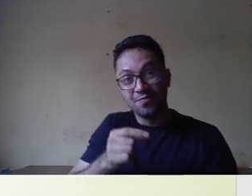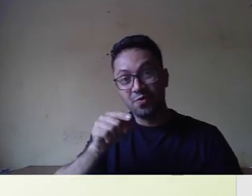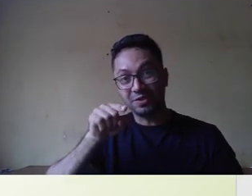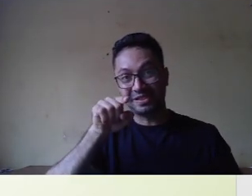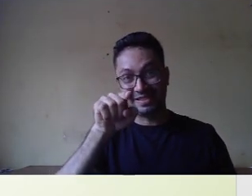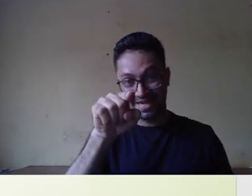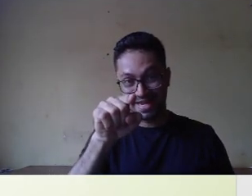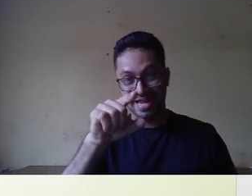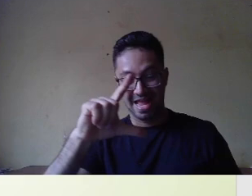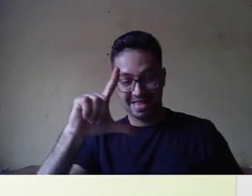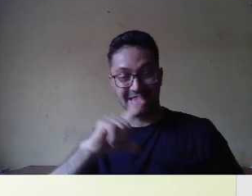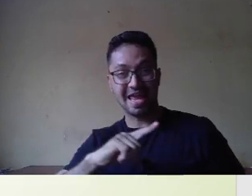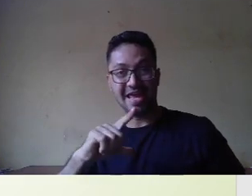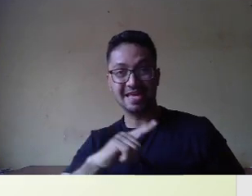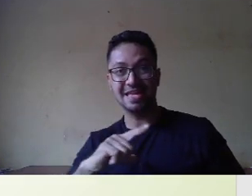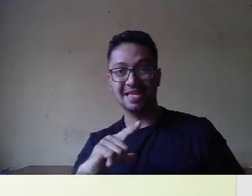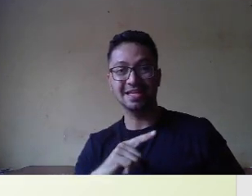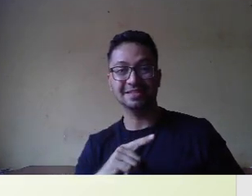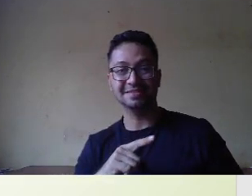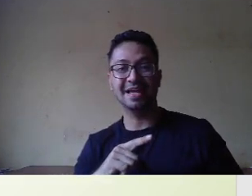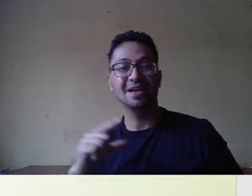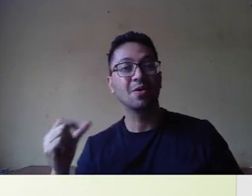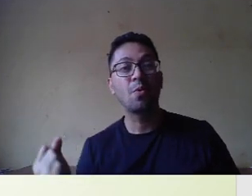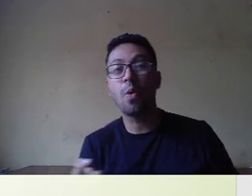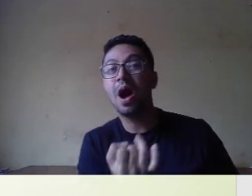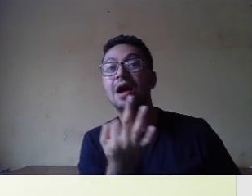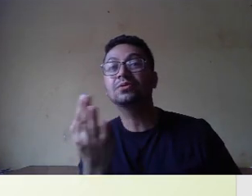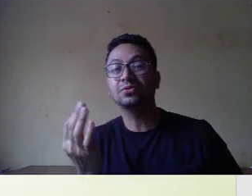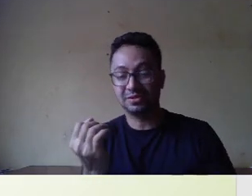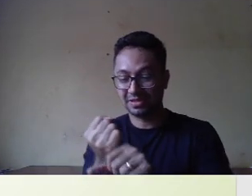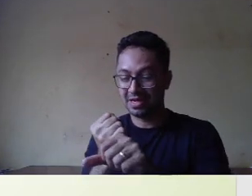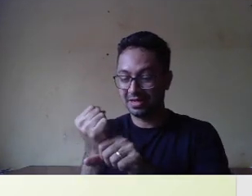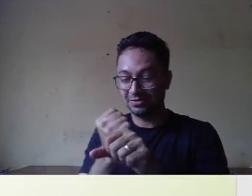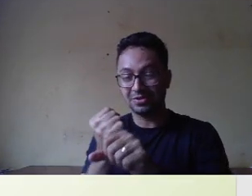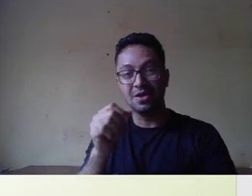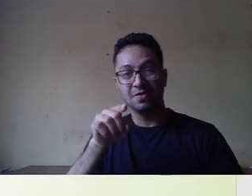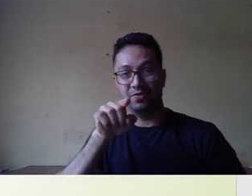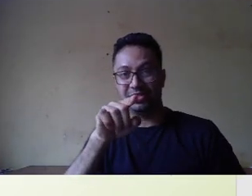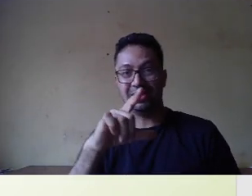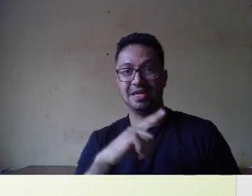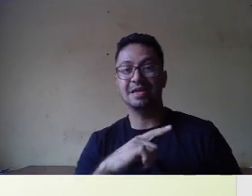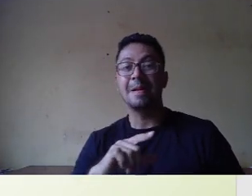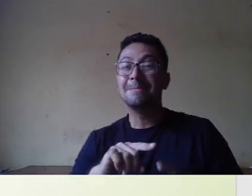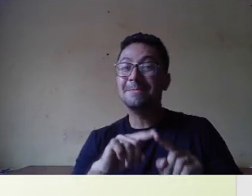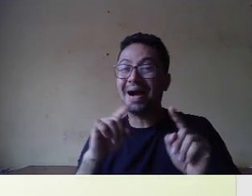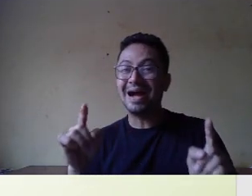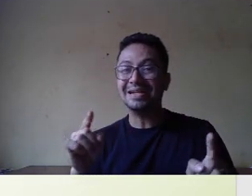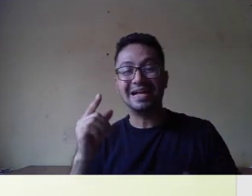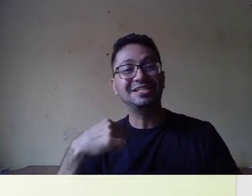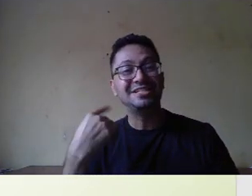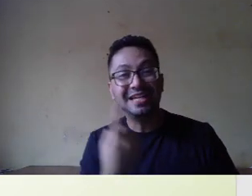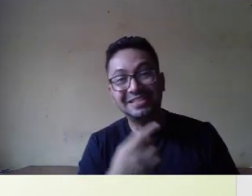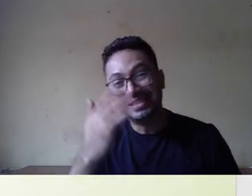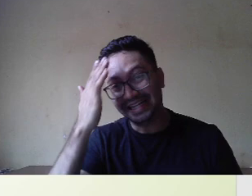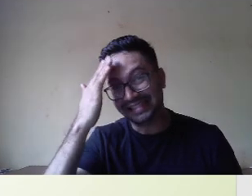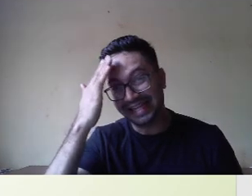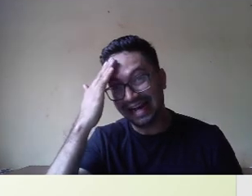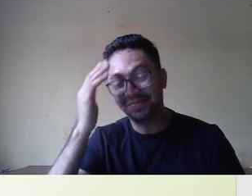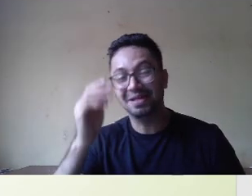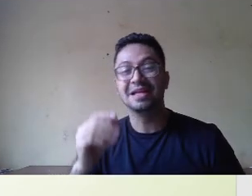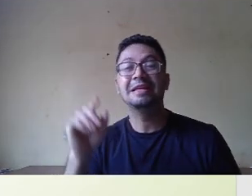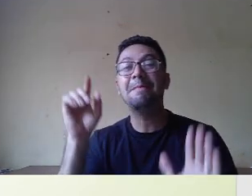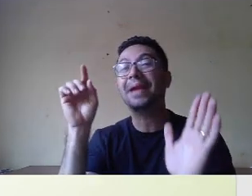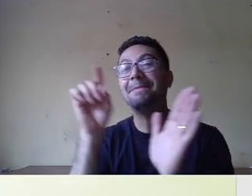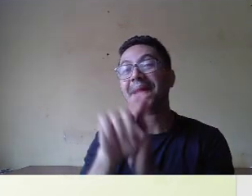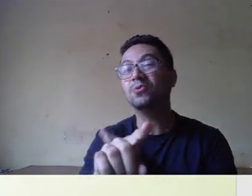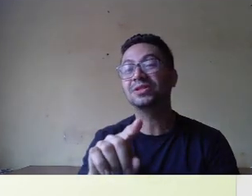anos você tem, né? Quantos anos você tem? Mas a gente já